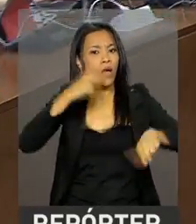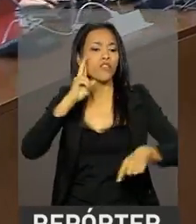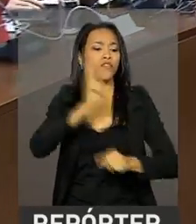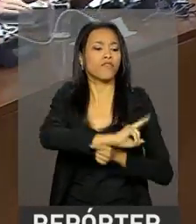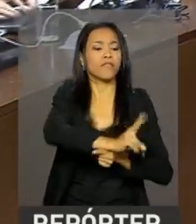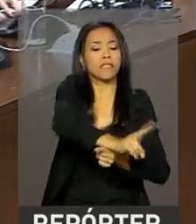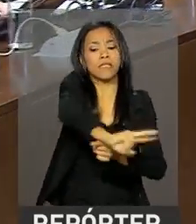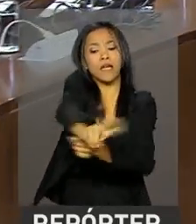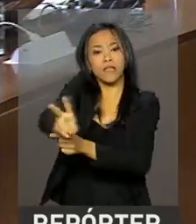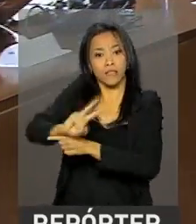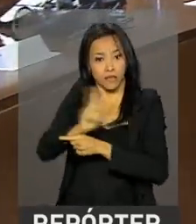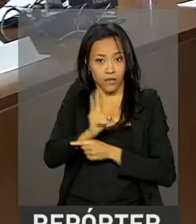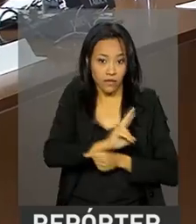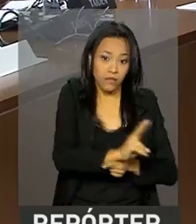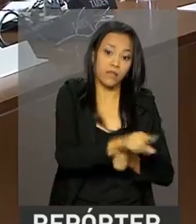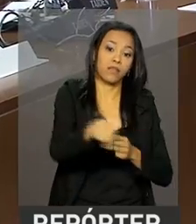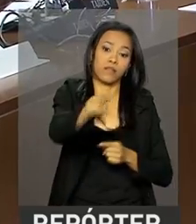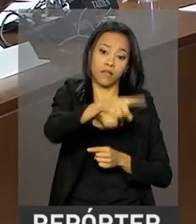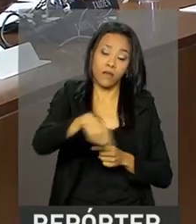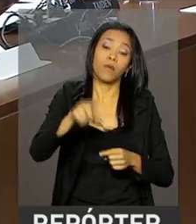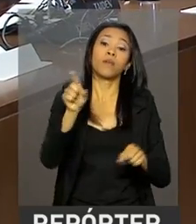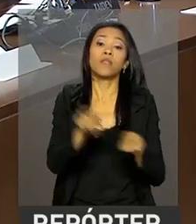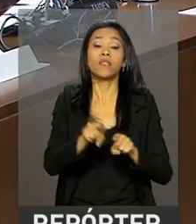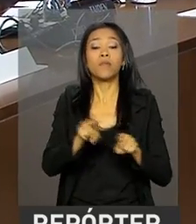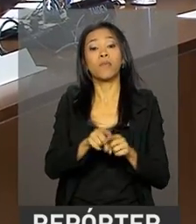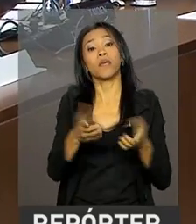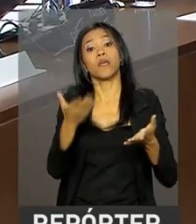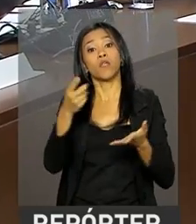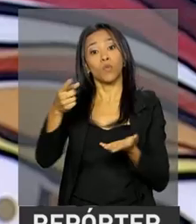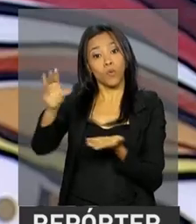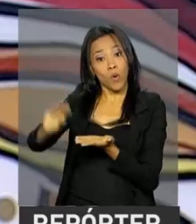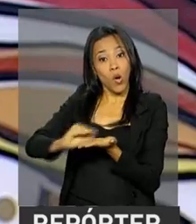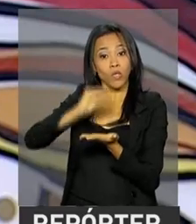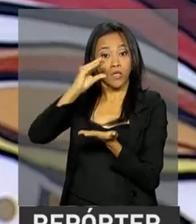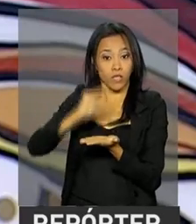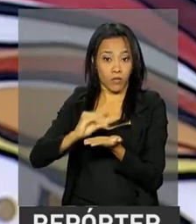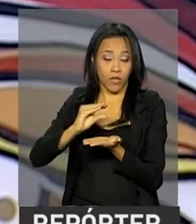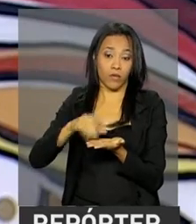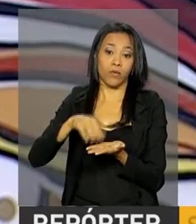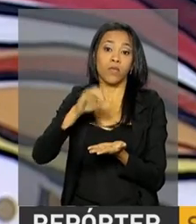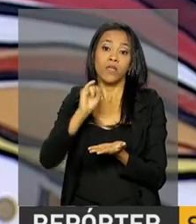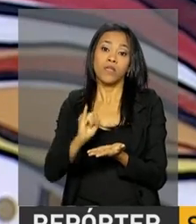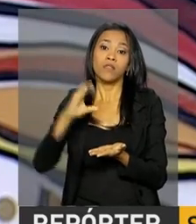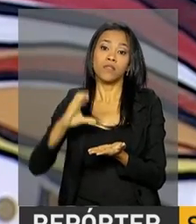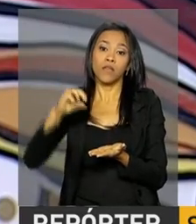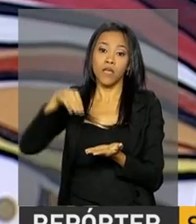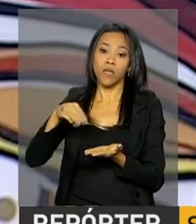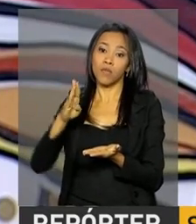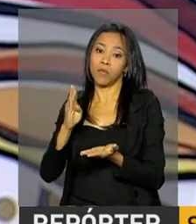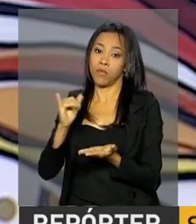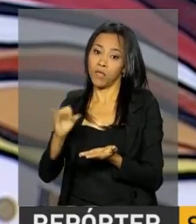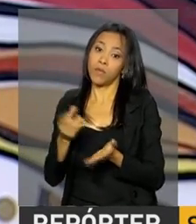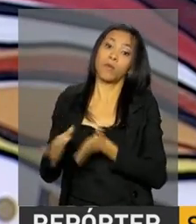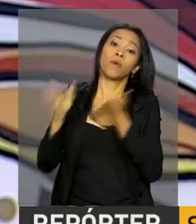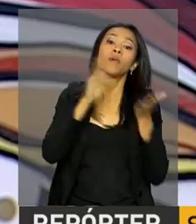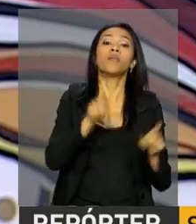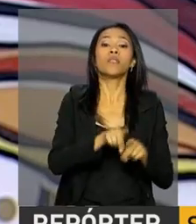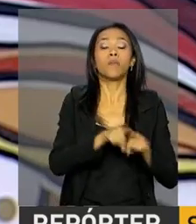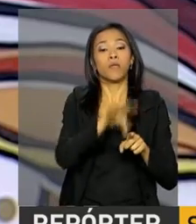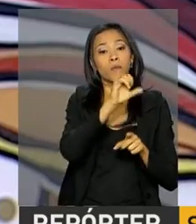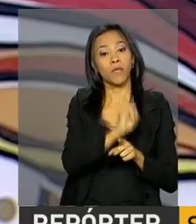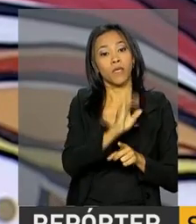após a recomposição dos orçamentos do ICMBio e do IBAMA. Quando nós chegamos, o desmatamento dos dois